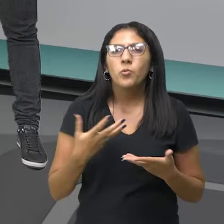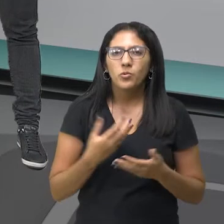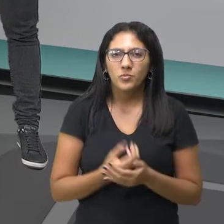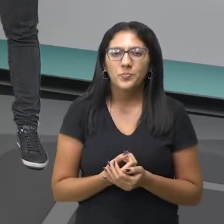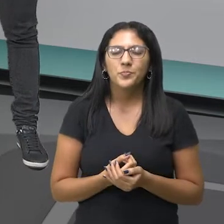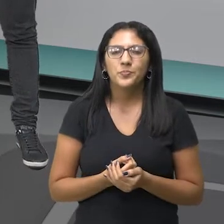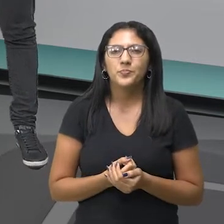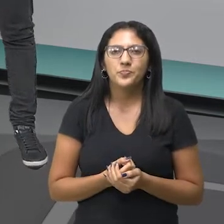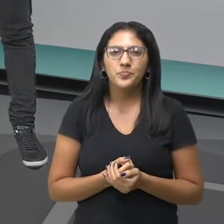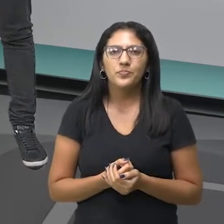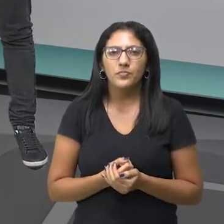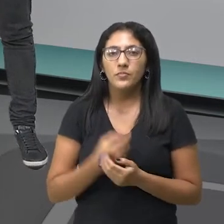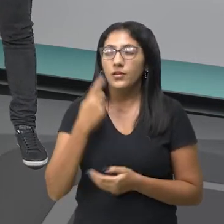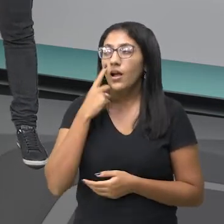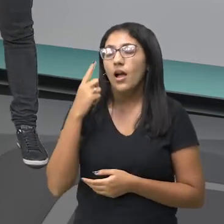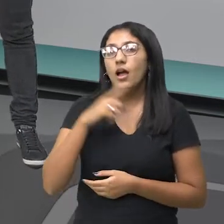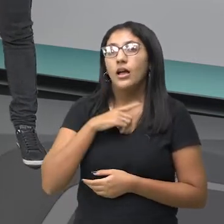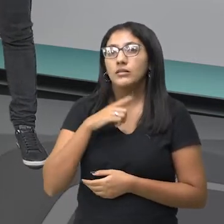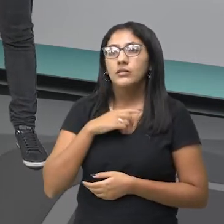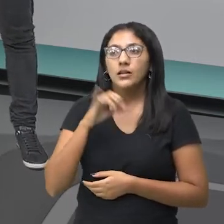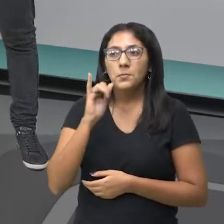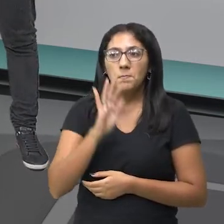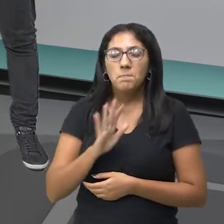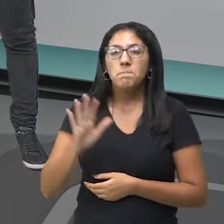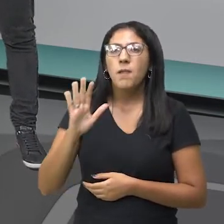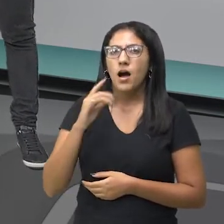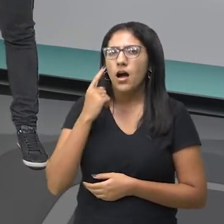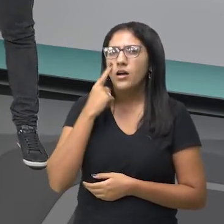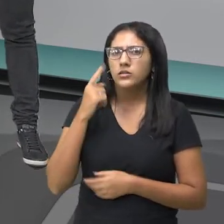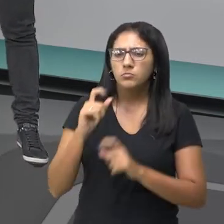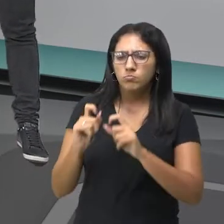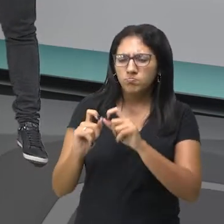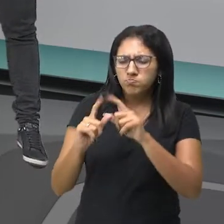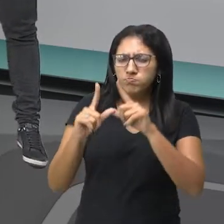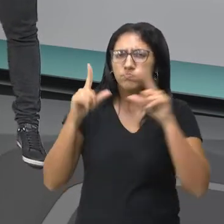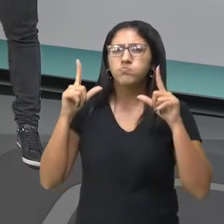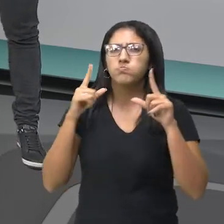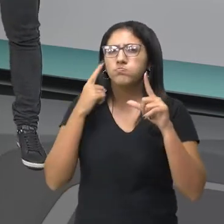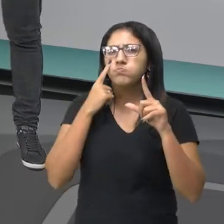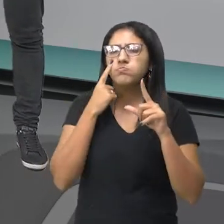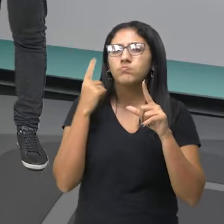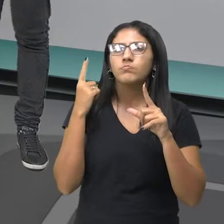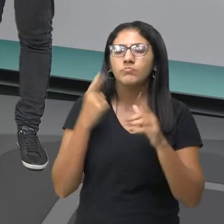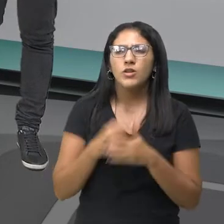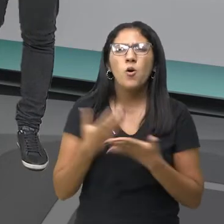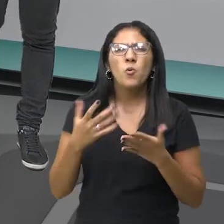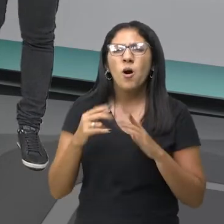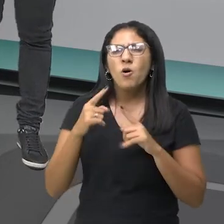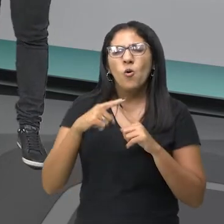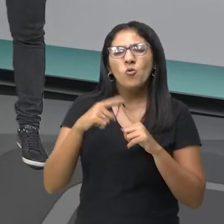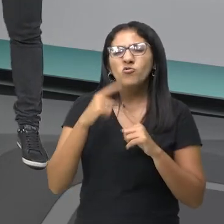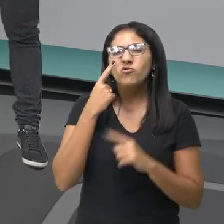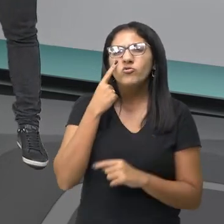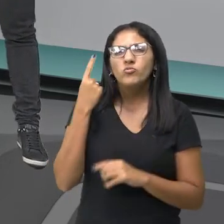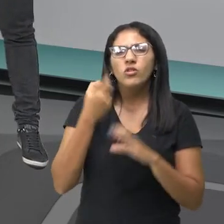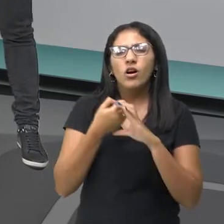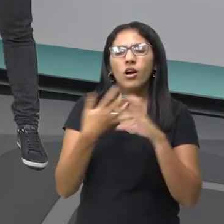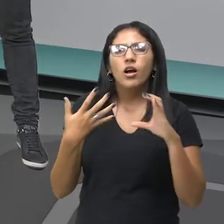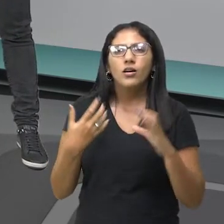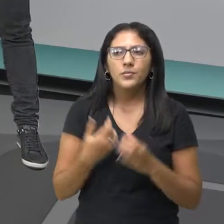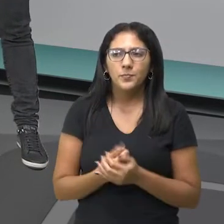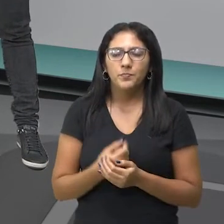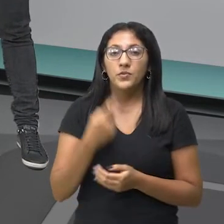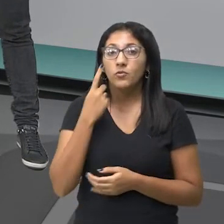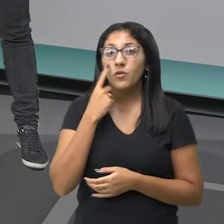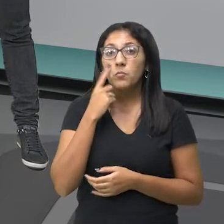ok? Aí a gente já tem a imagem da aranha, observe que aqui eu tenho um zoom direto nessa aranha. E qual seria esta aranha? Vamos